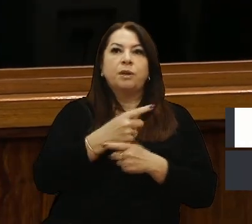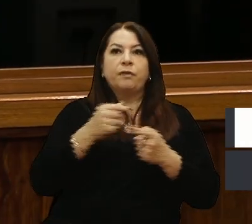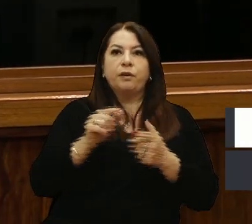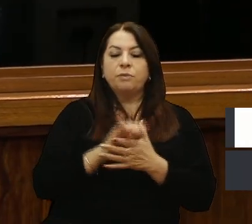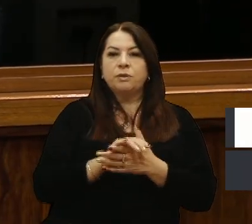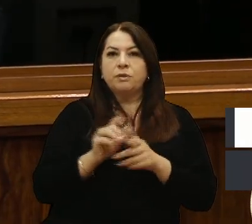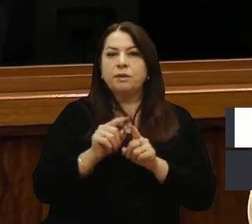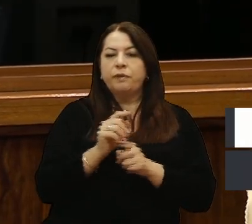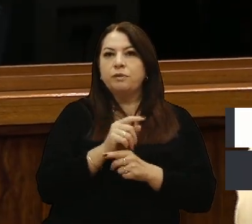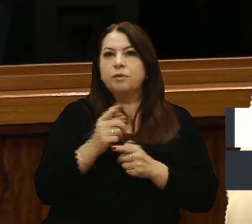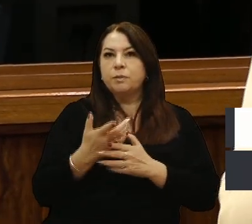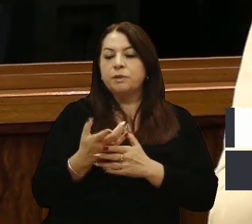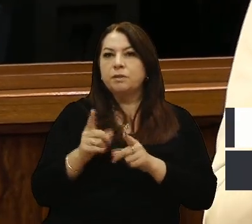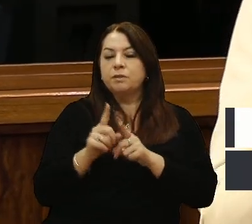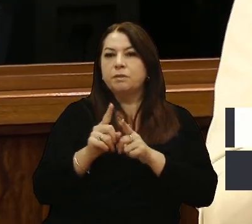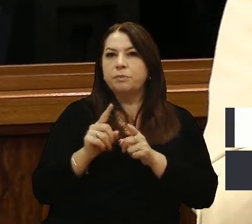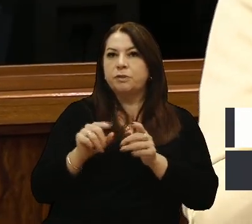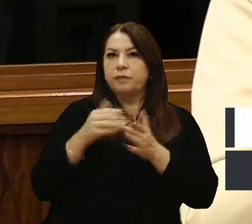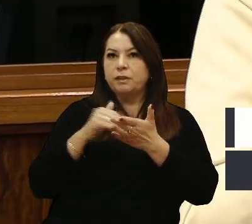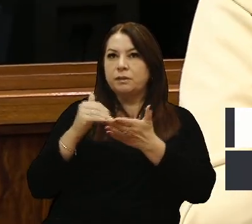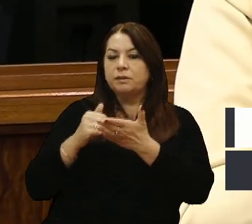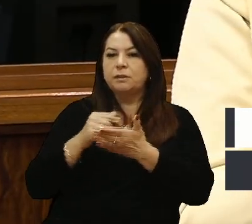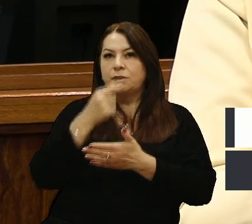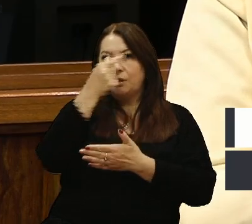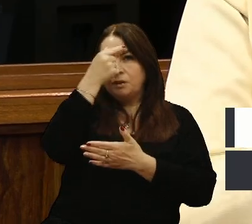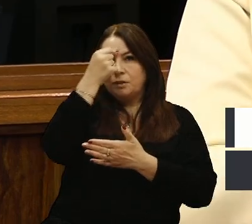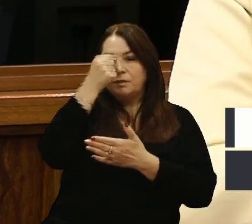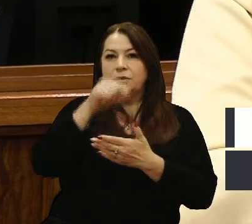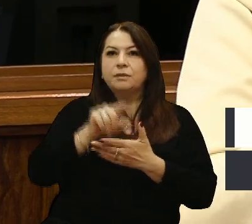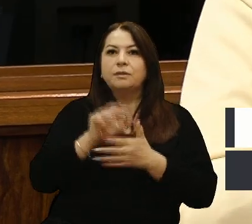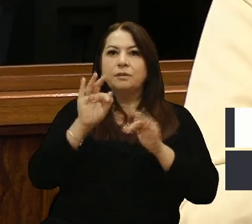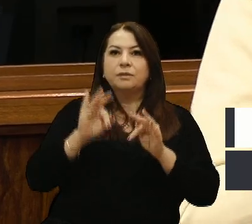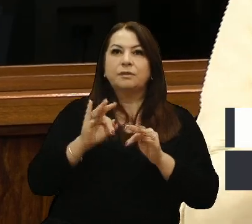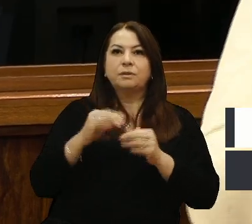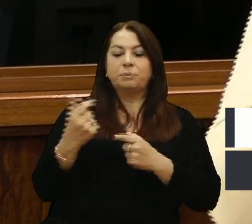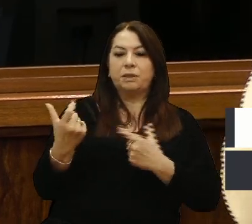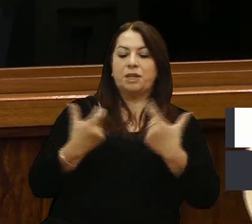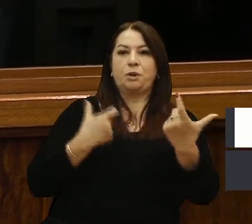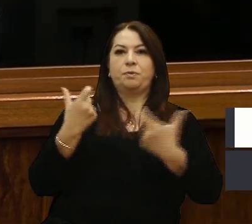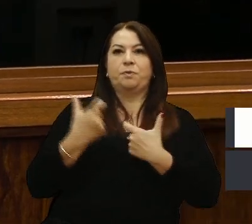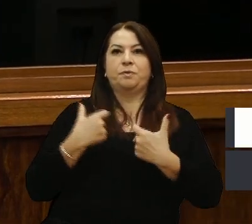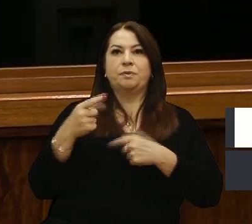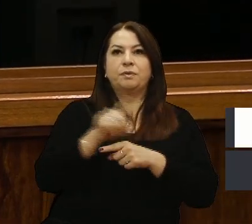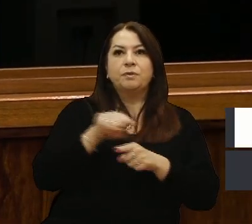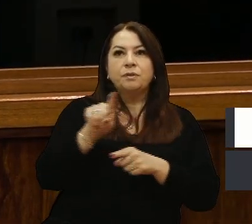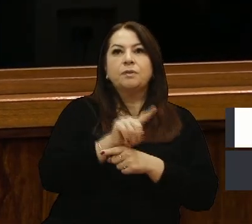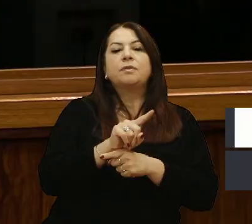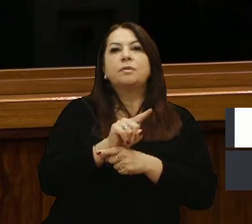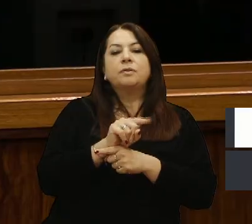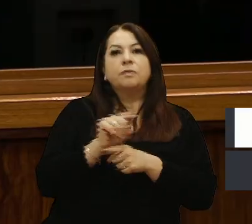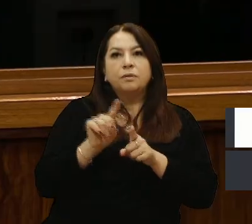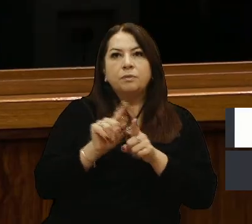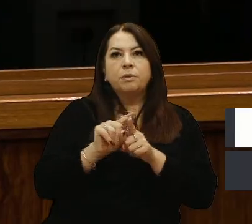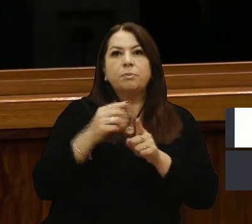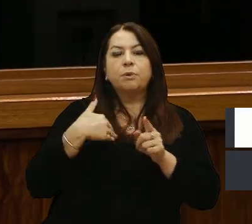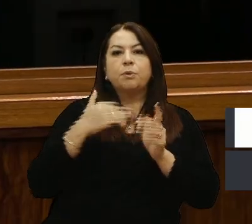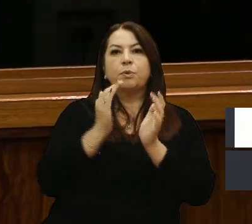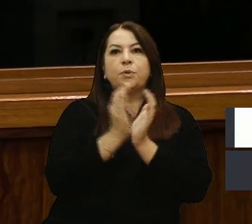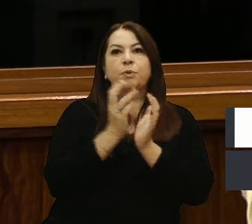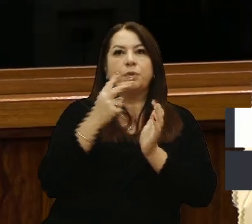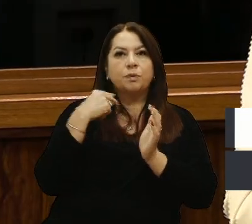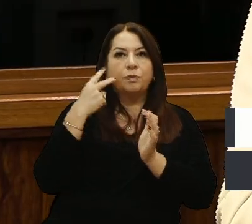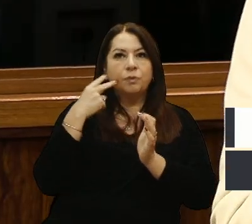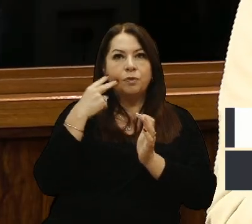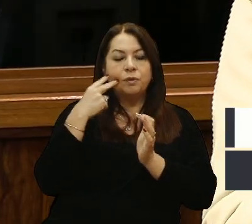coisas, especialmente do secretário Weber, no final, que me atacou e atacou o meu colega